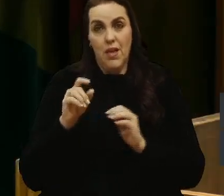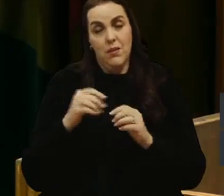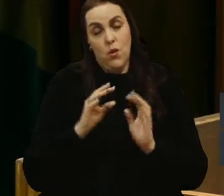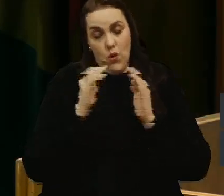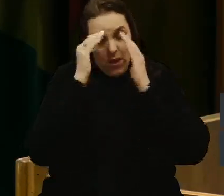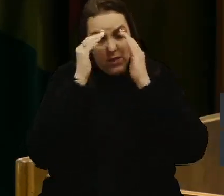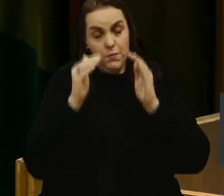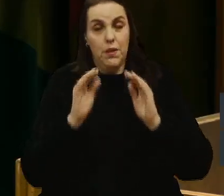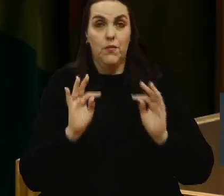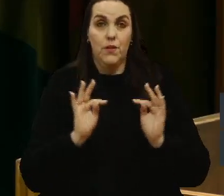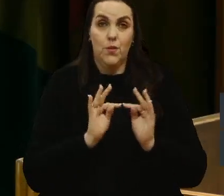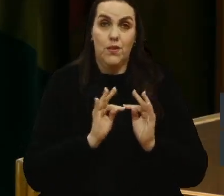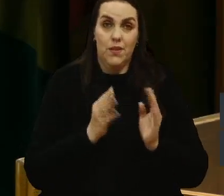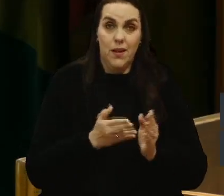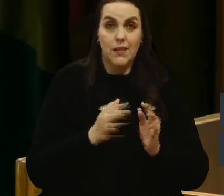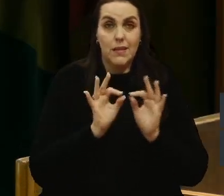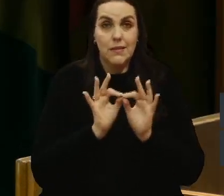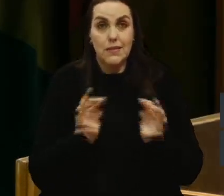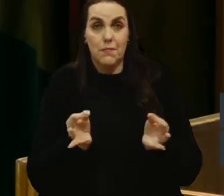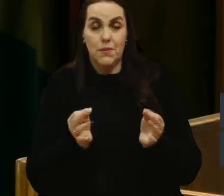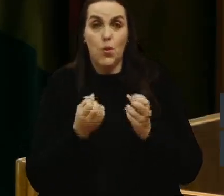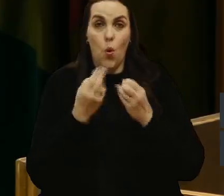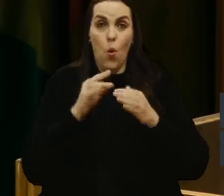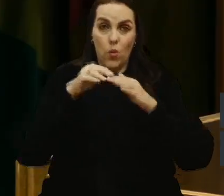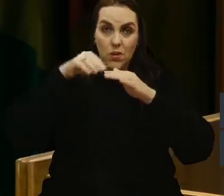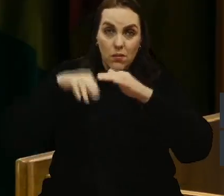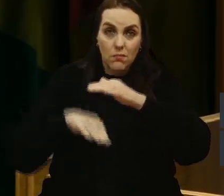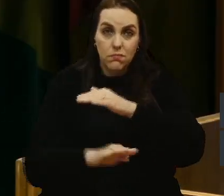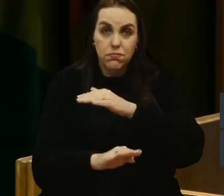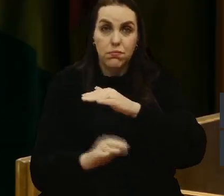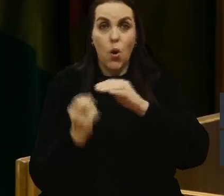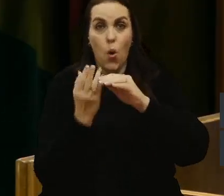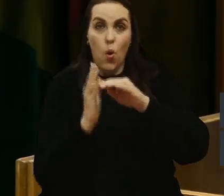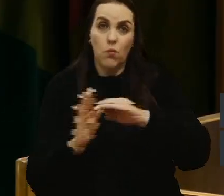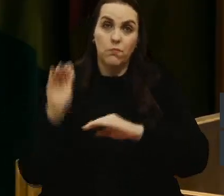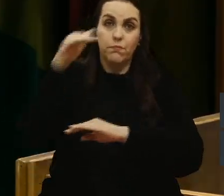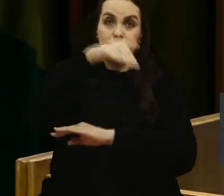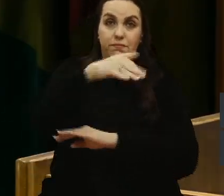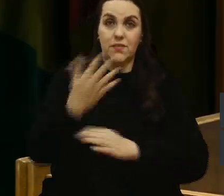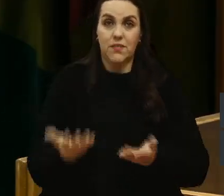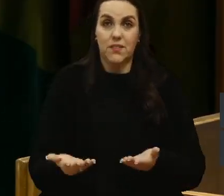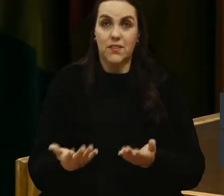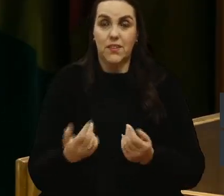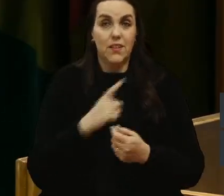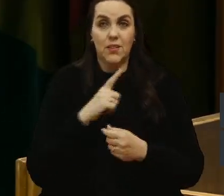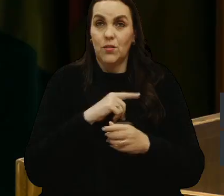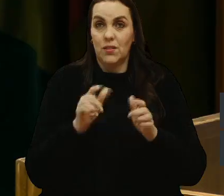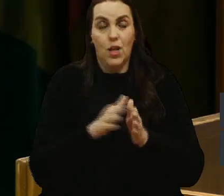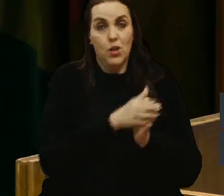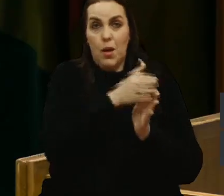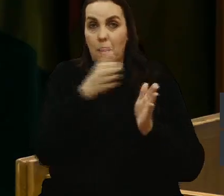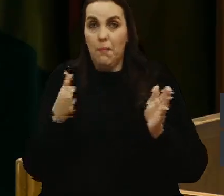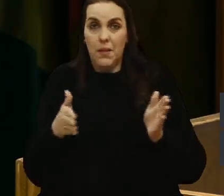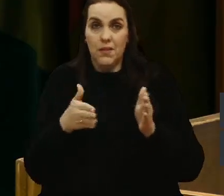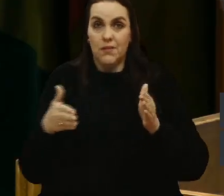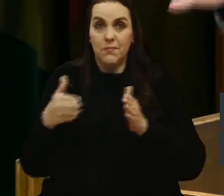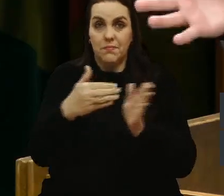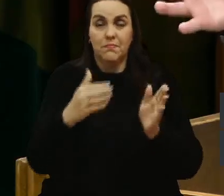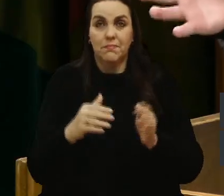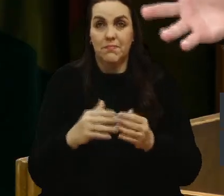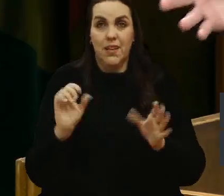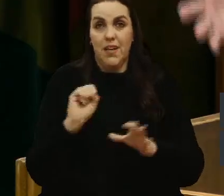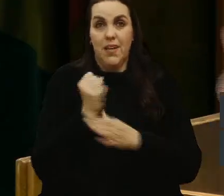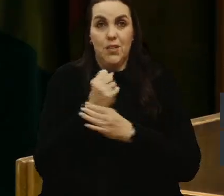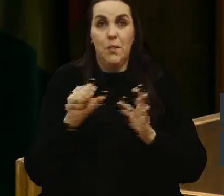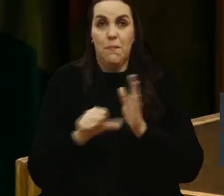nós colocávamos uma trincheira ou colocávamos um viaduto. E exclusivamente com a ampliação da via, nós não teríamos a possibilidade de garantir melhoramento no